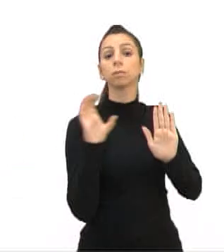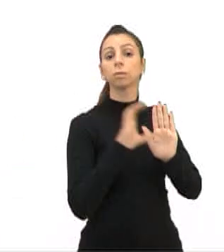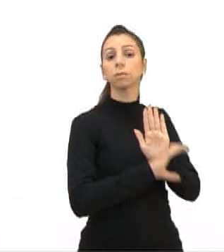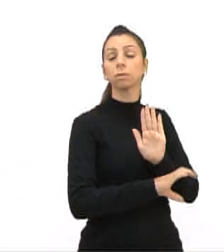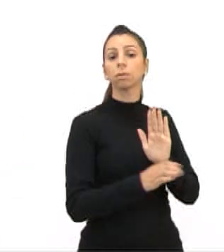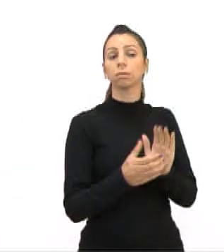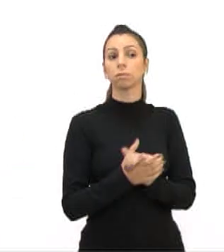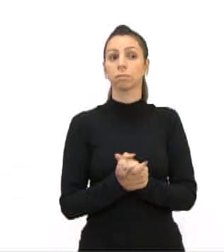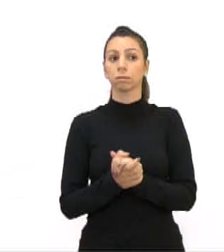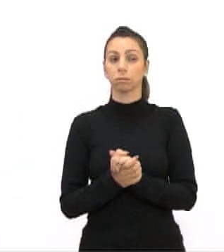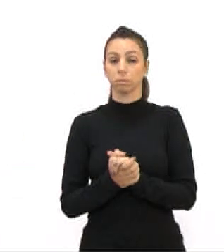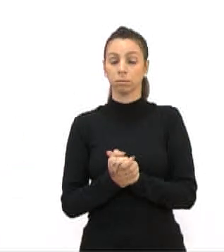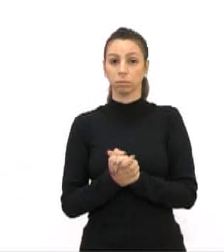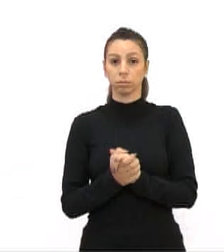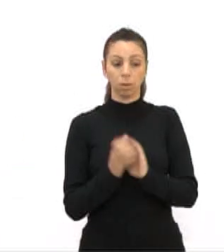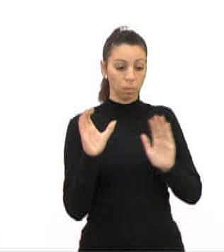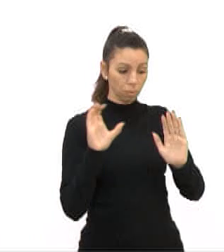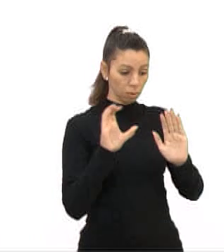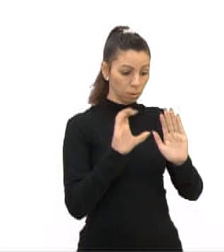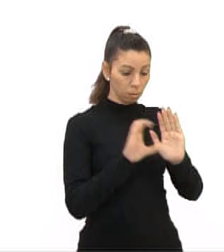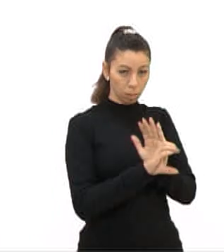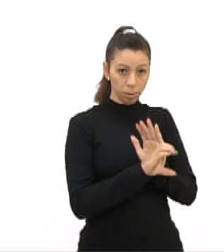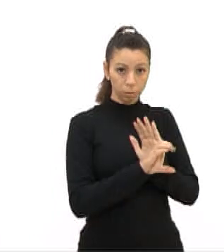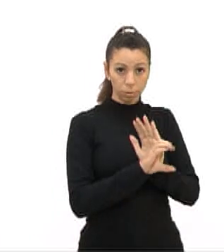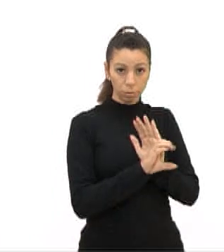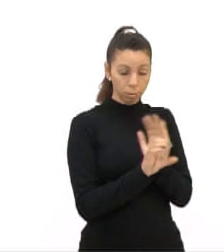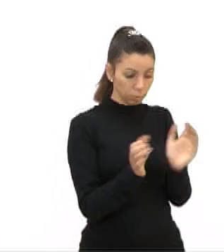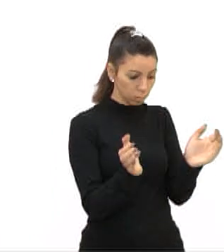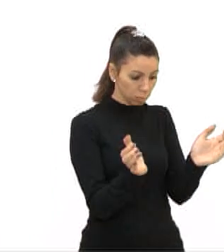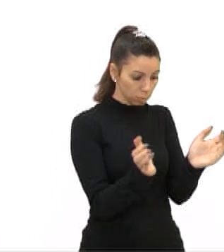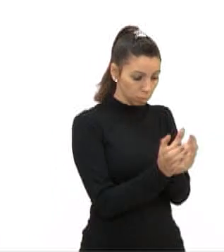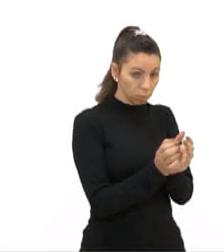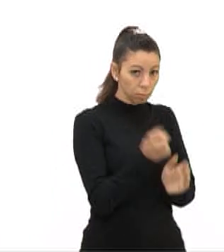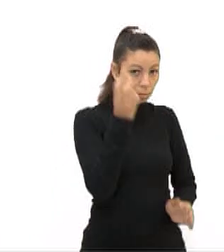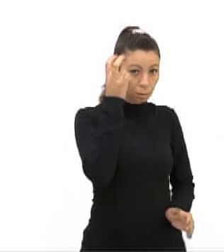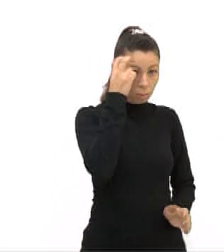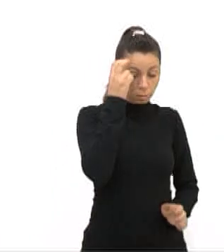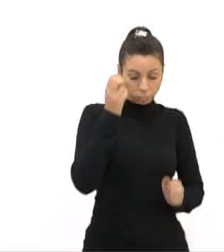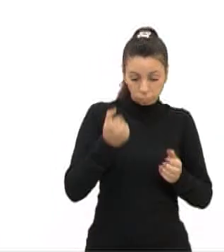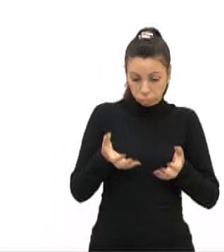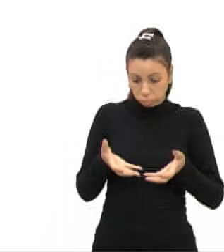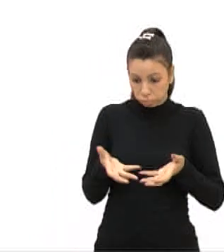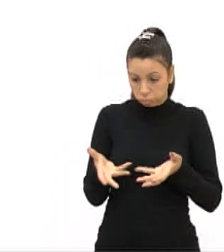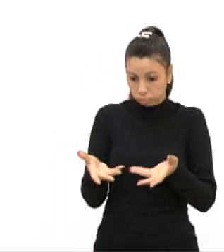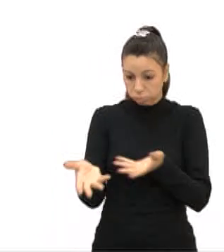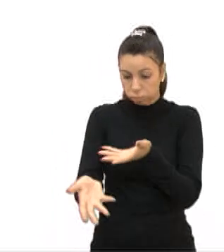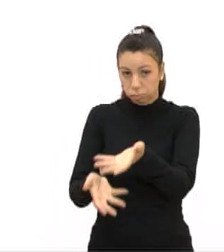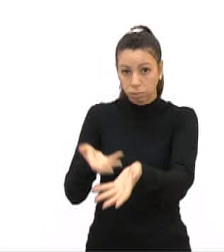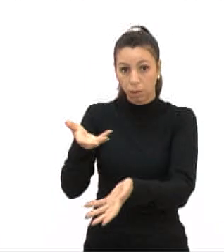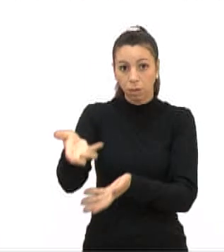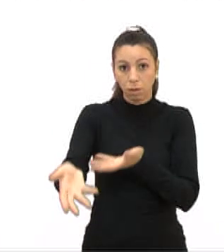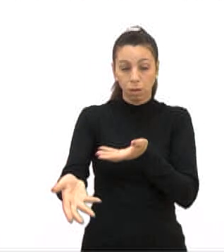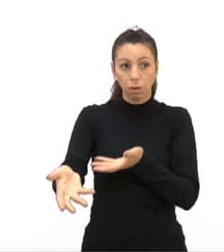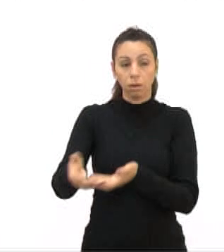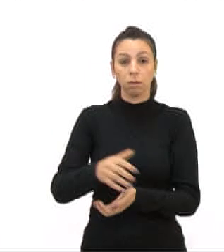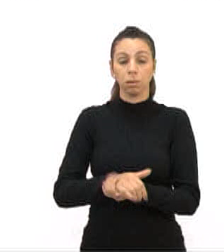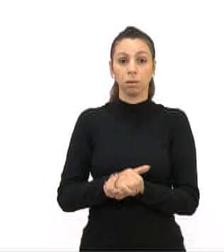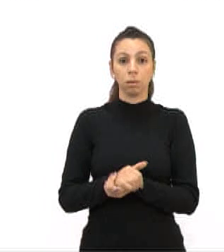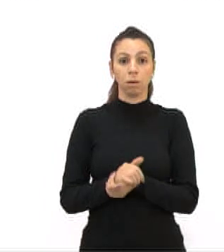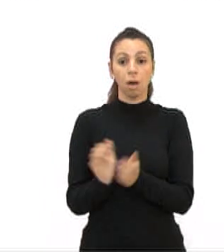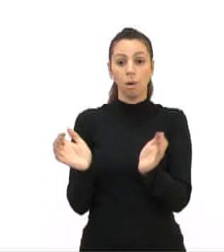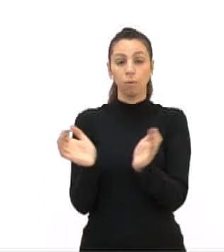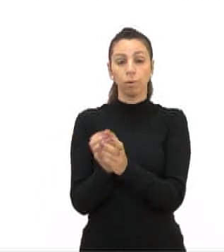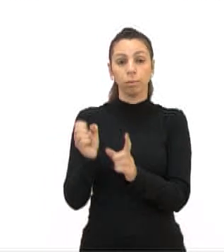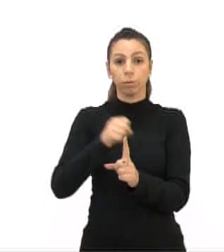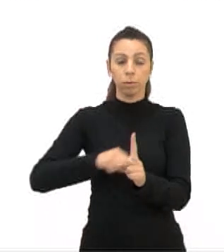na transmissão dos códigos culturais de um grupo social aos indivíduos que dele fazem parte.